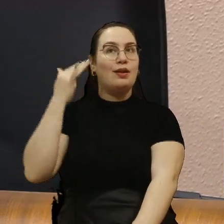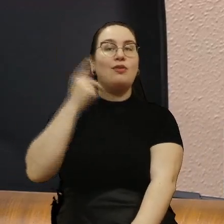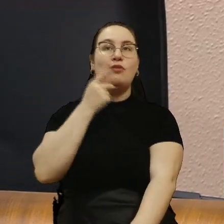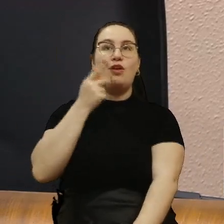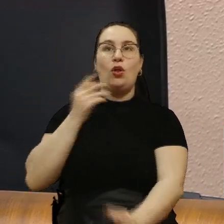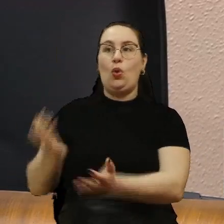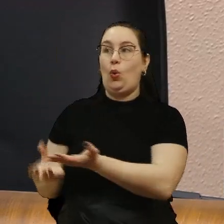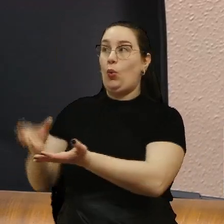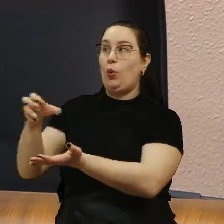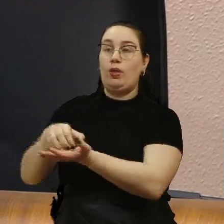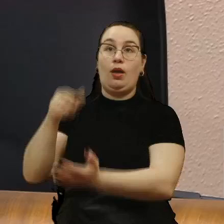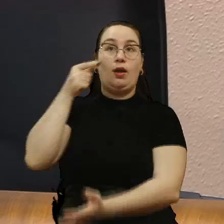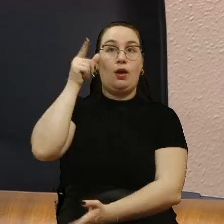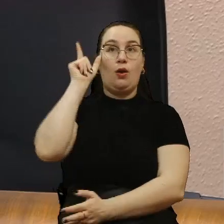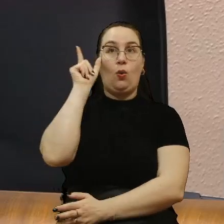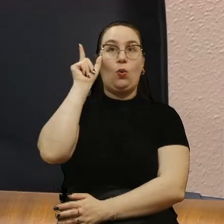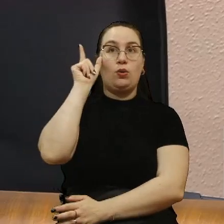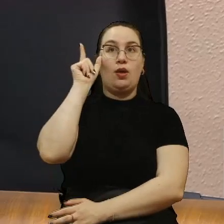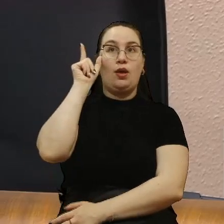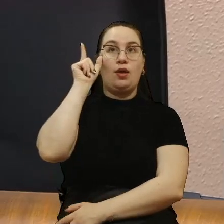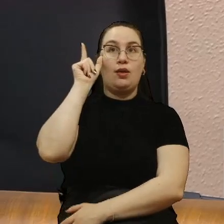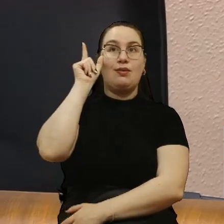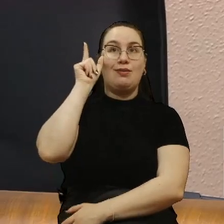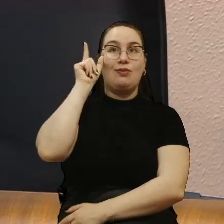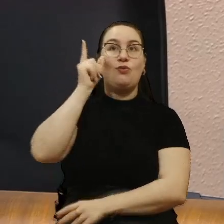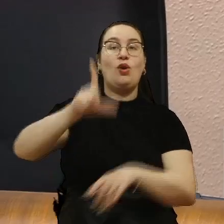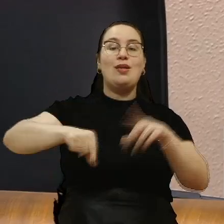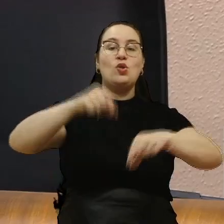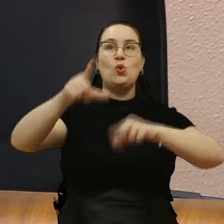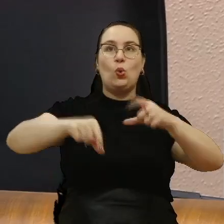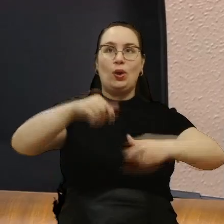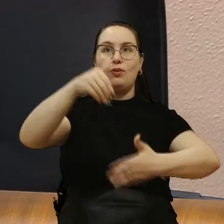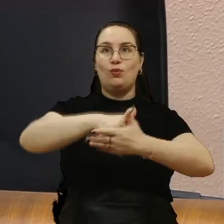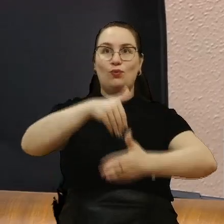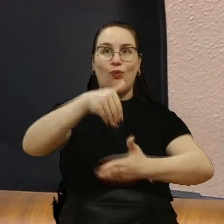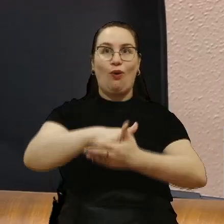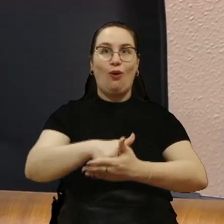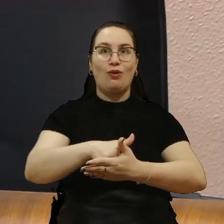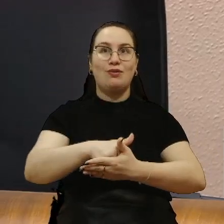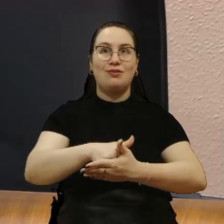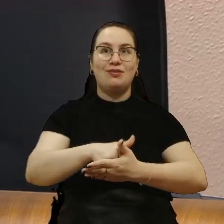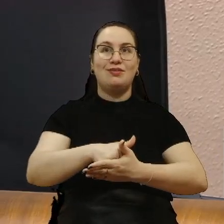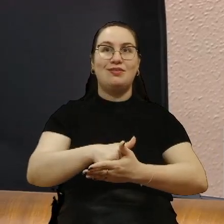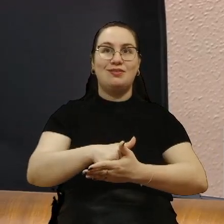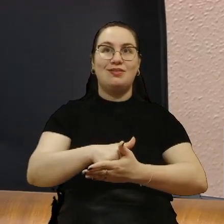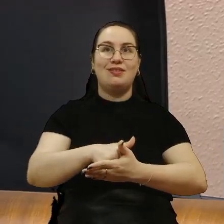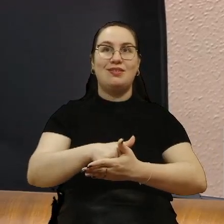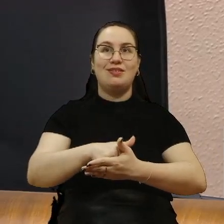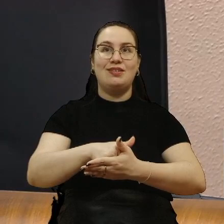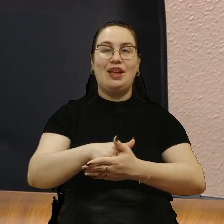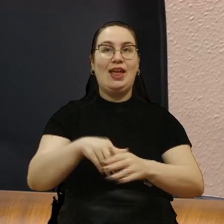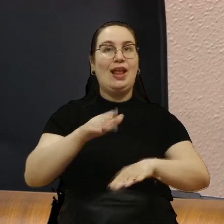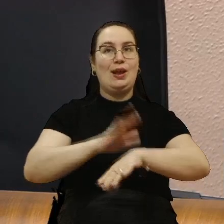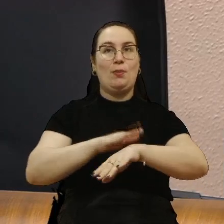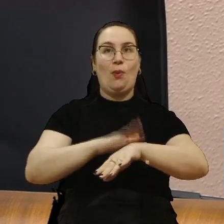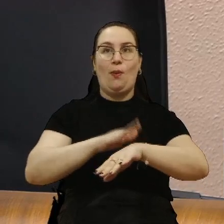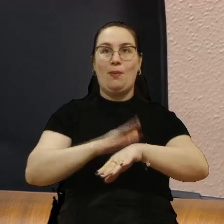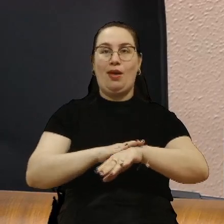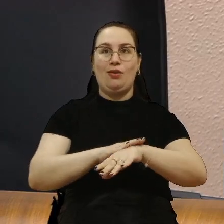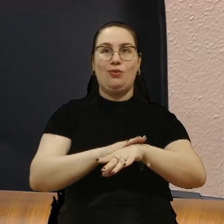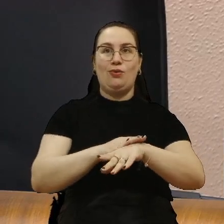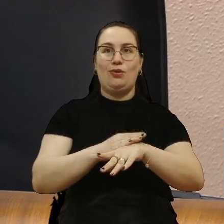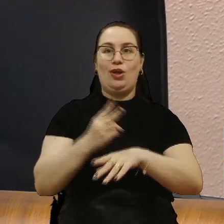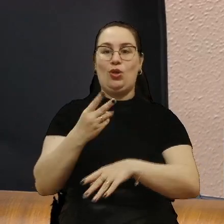ontem, o prefeito eleito nas urnas, diante daquela encruzilhada que nos fomos colocados